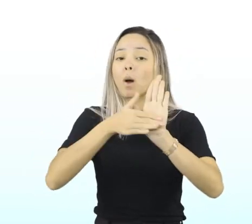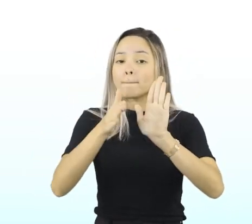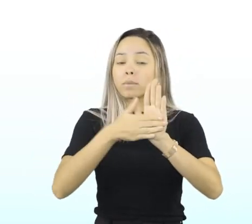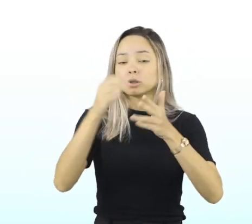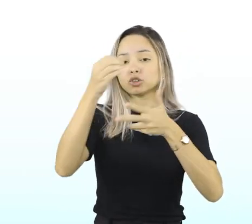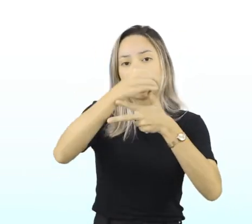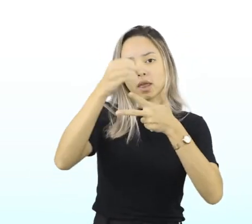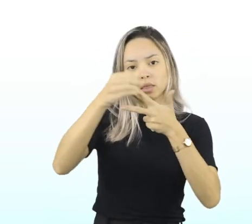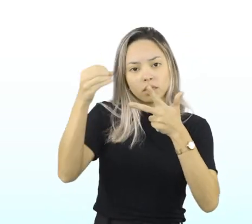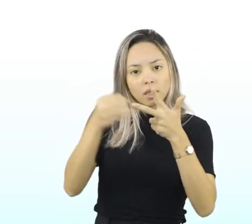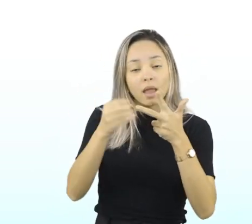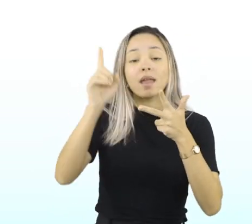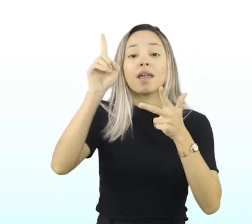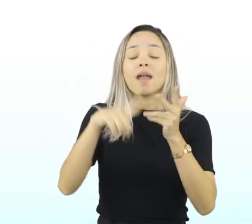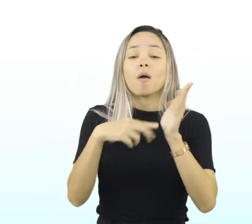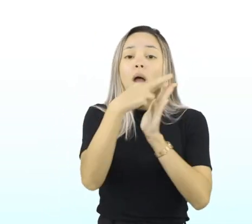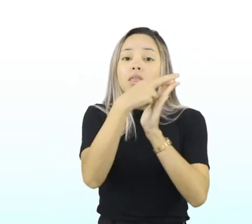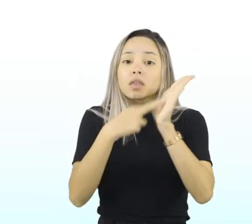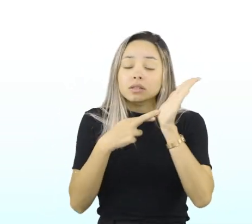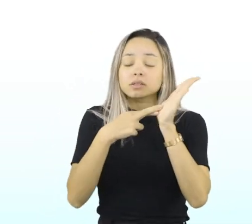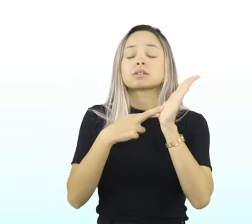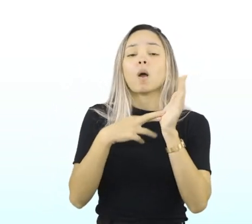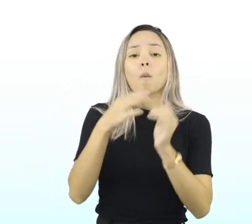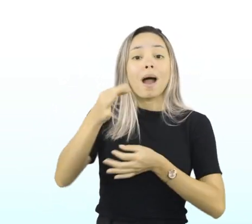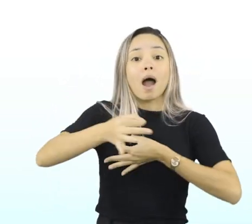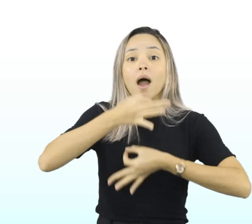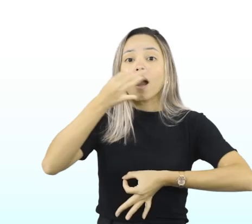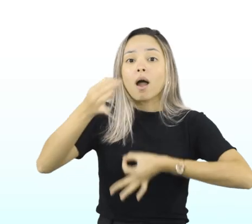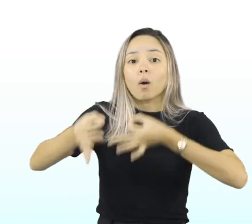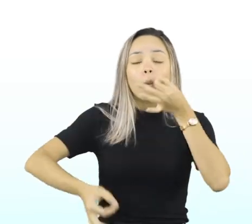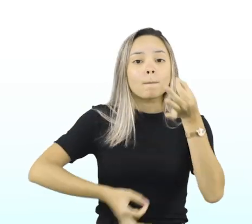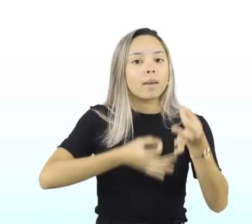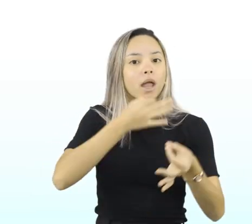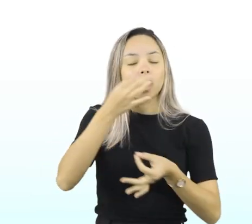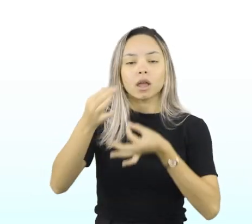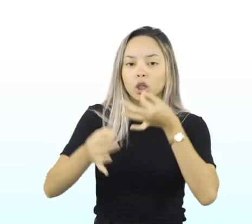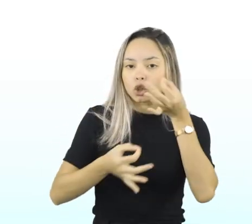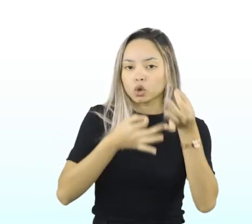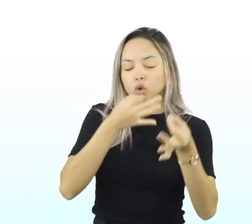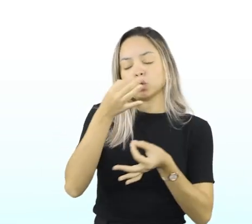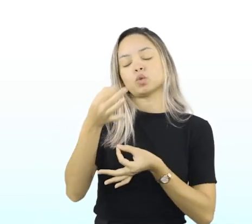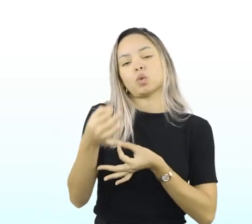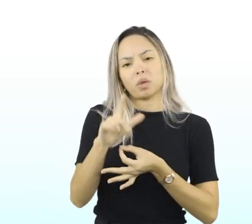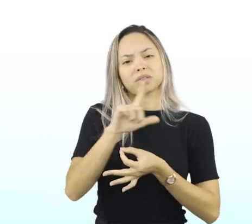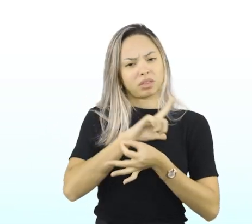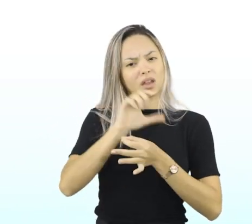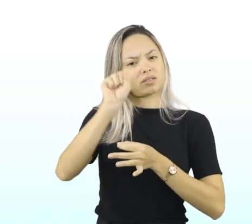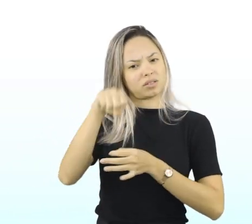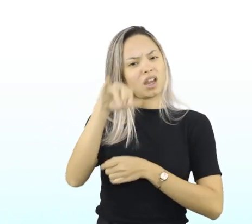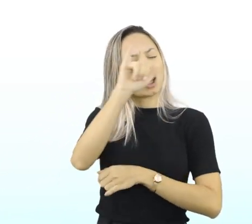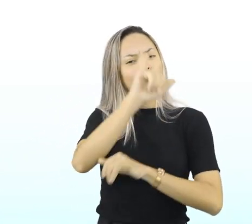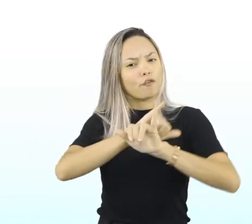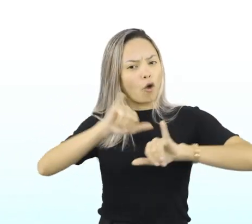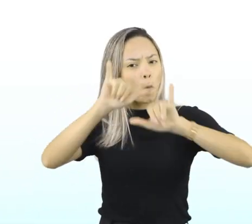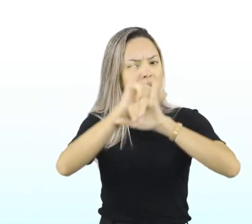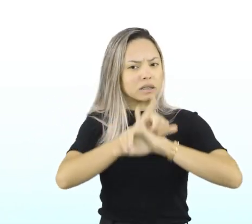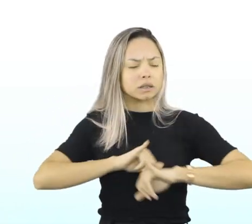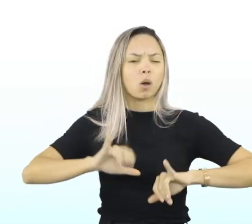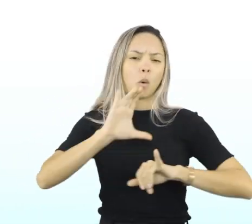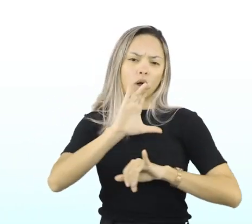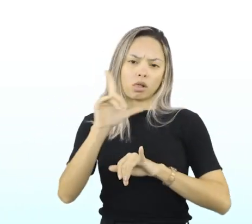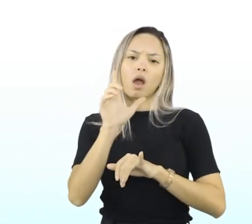texto dissertativo argumentativo, ou seja, a predominância são os argumentos. Vai aparecer